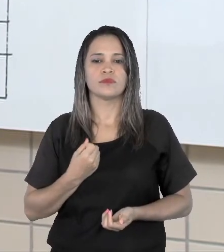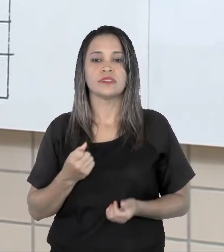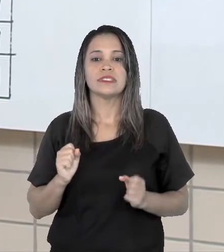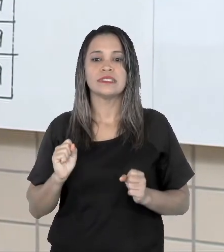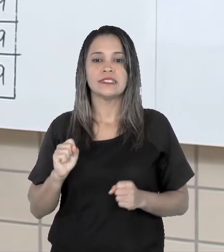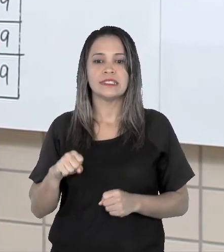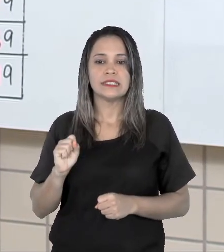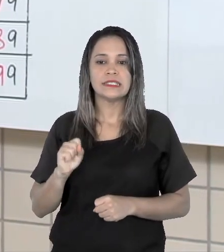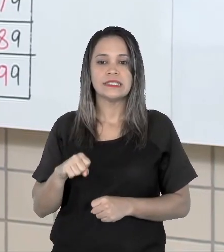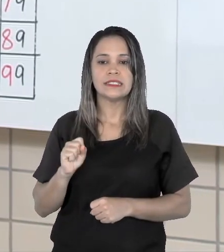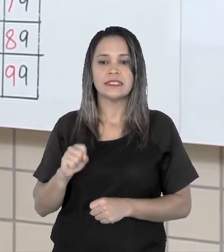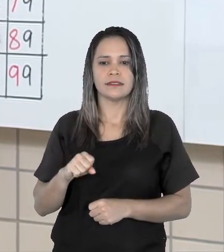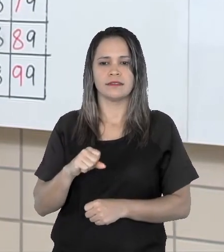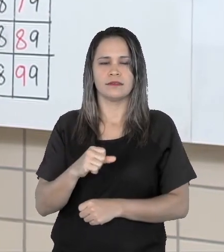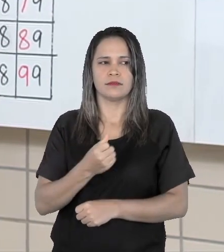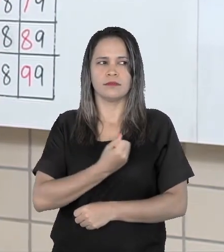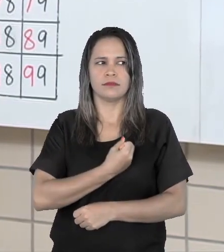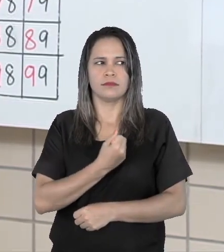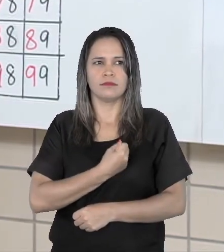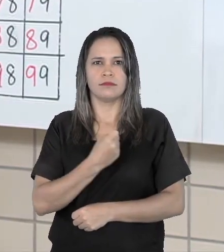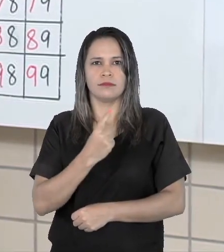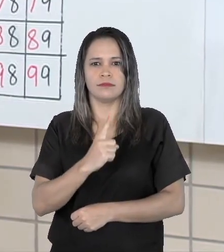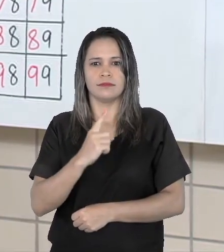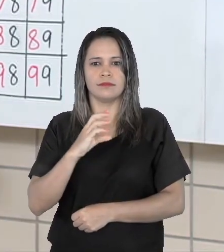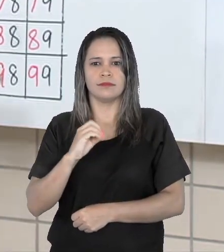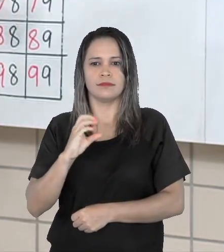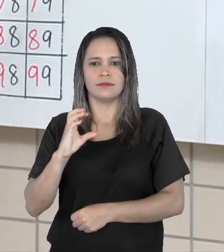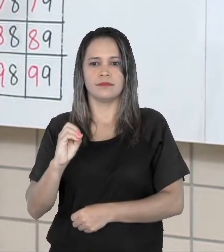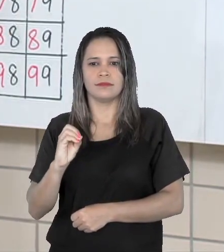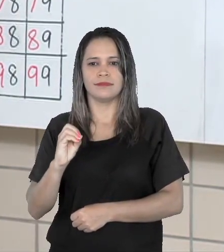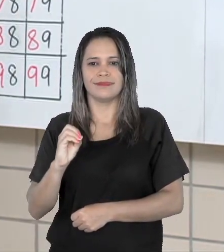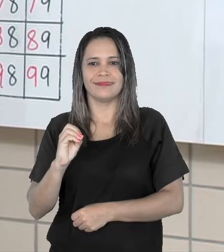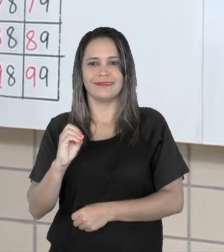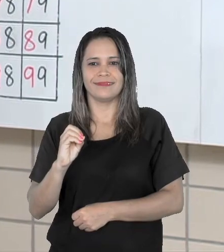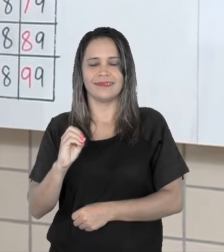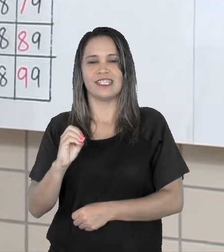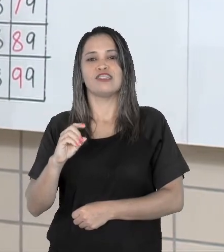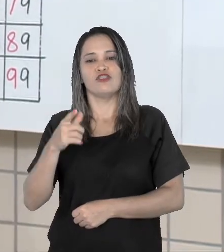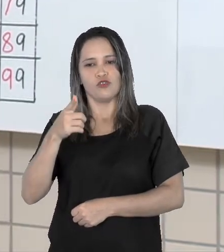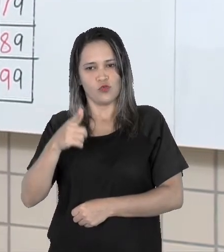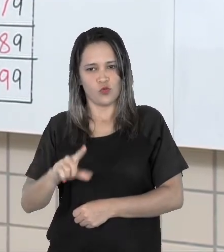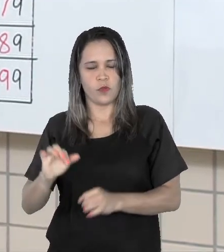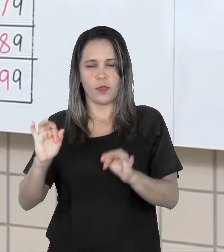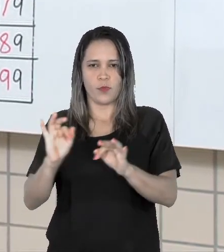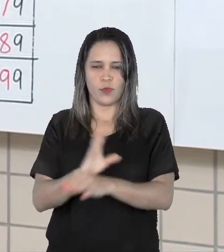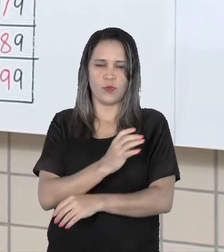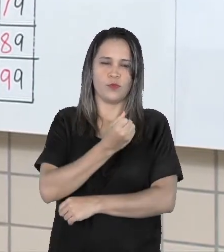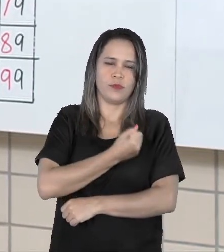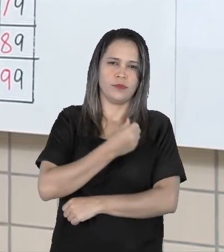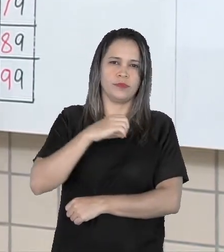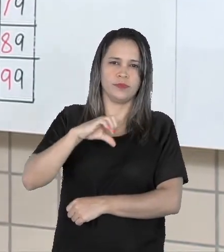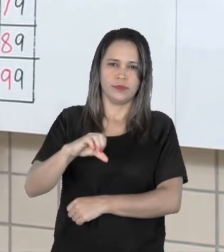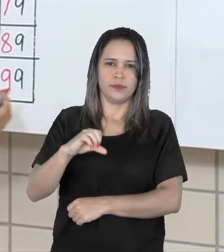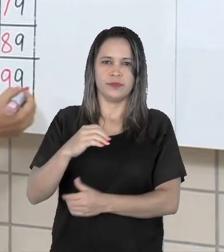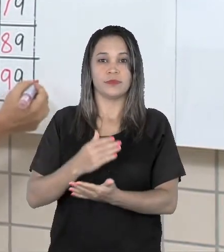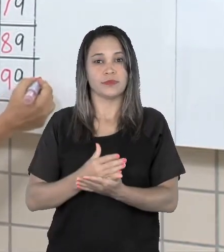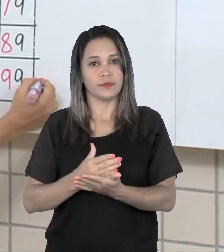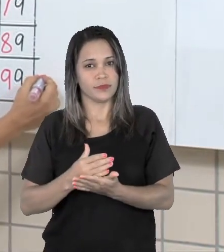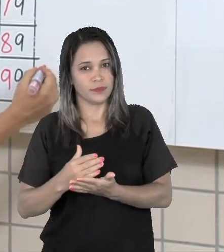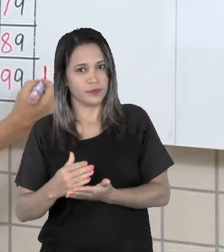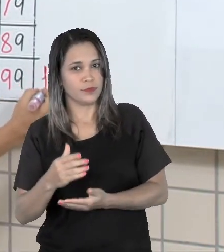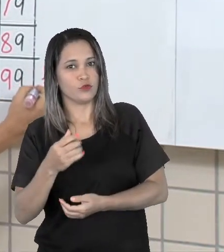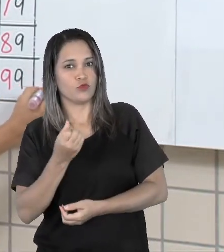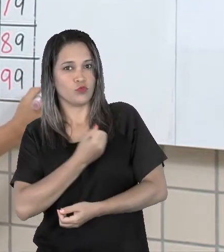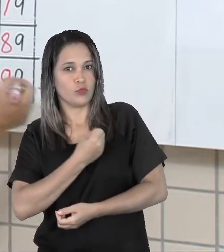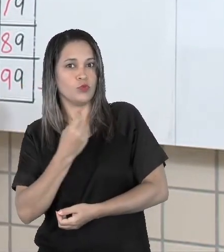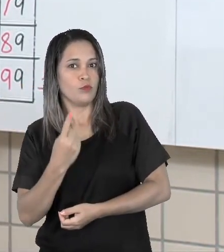número 100, crianças. Aí, novamente, como terminou com o número 9, vai começar com o número 1. Só